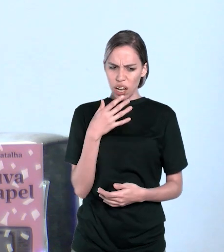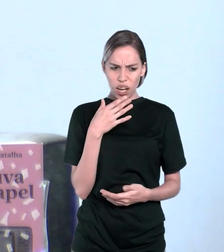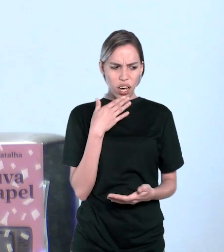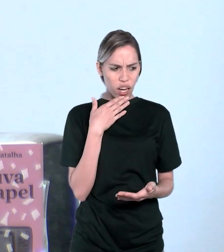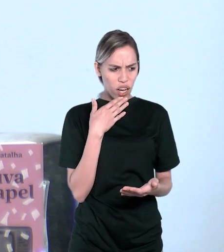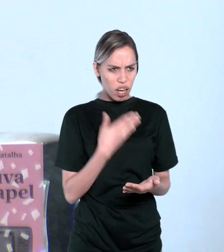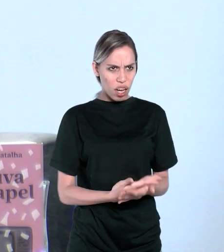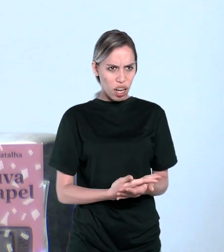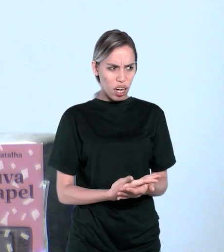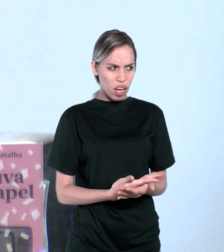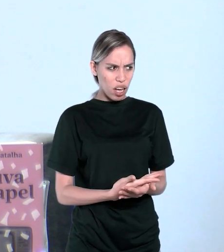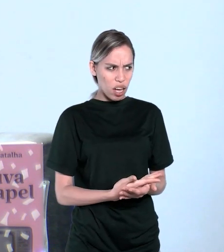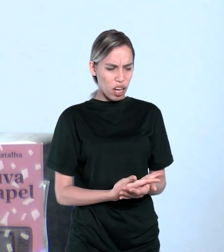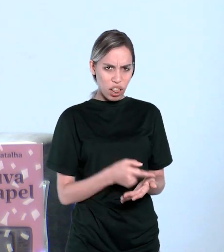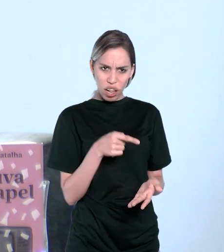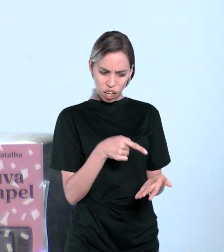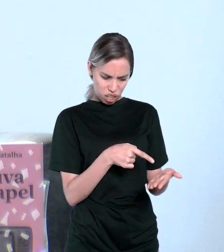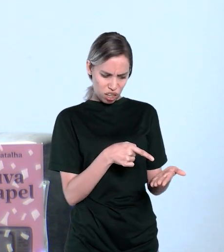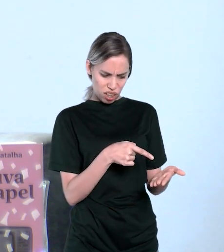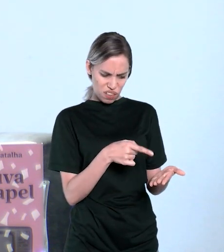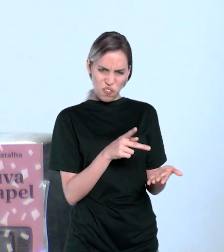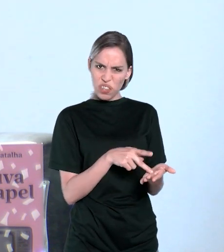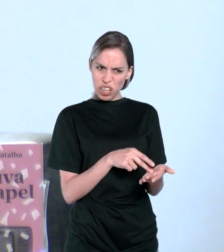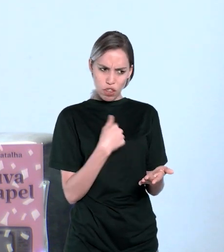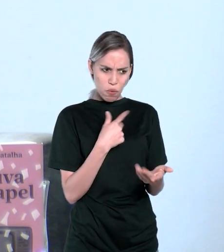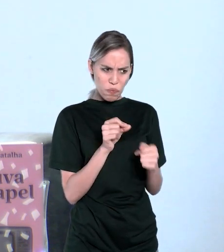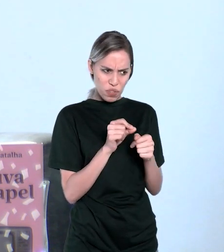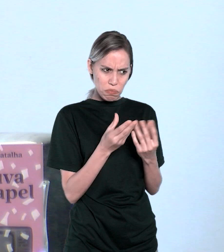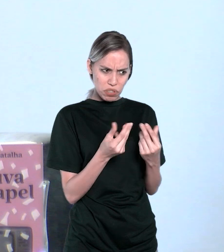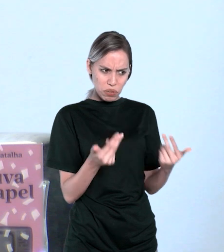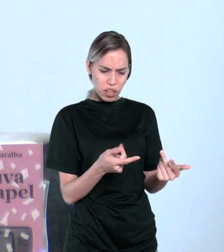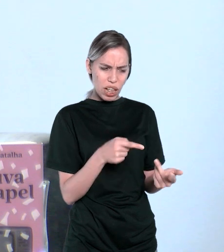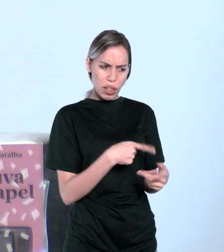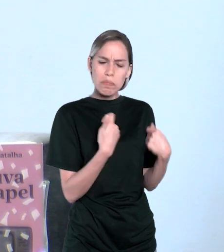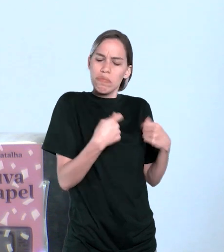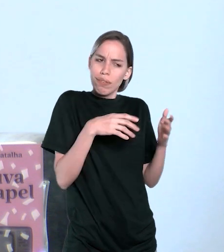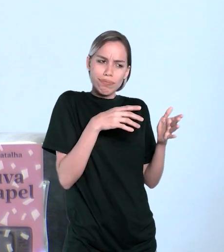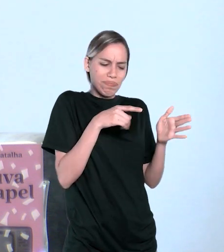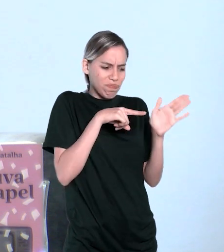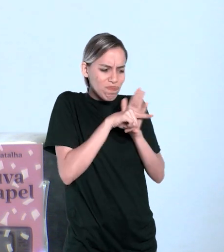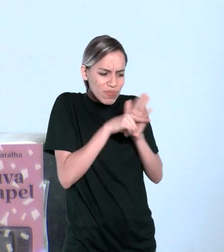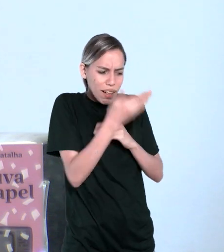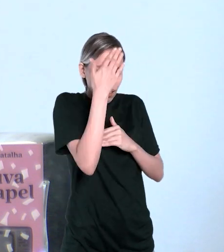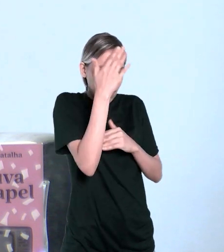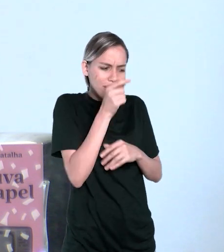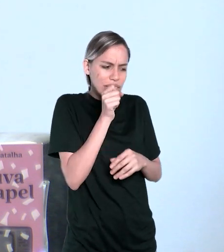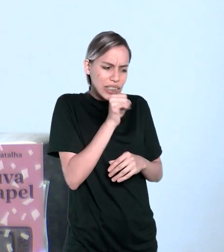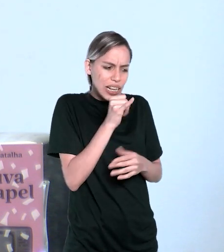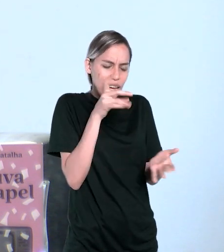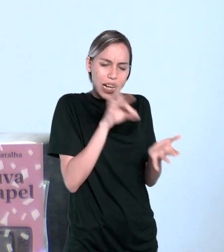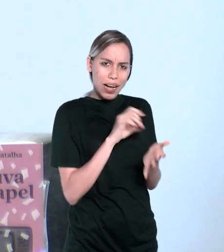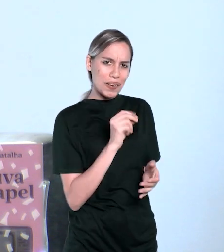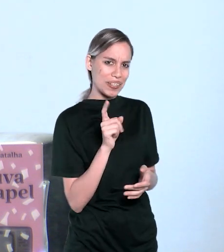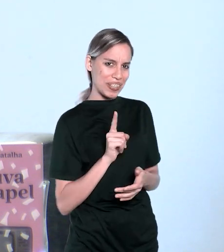vou ter que dar um Google nessa mulher, porque ela, né, eu fiz muita coisa mesmo. E aí eu estava com